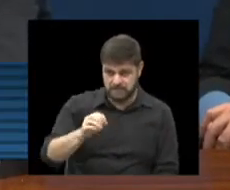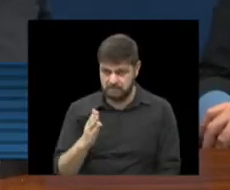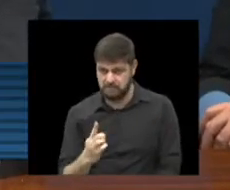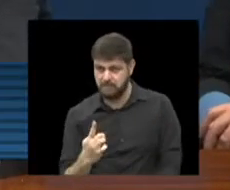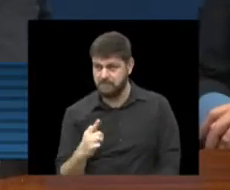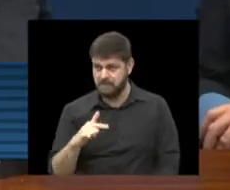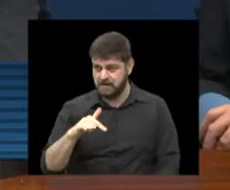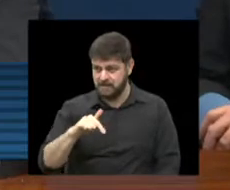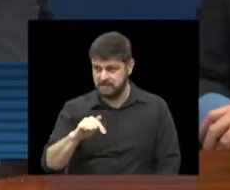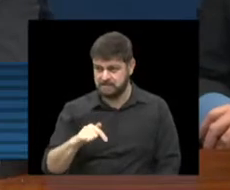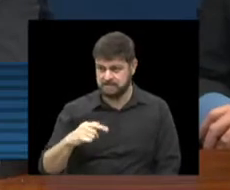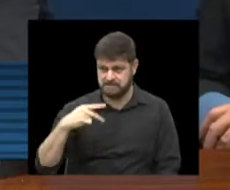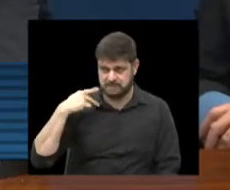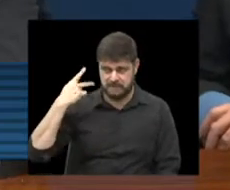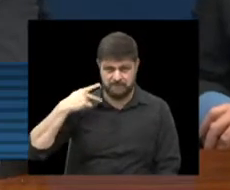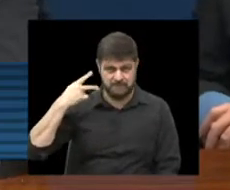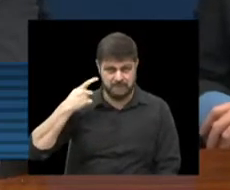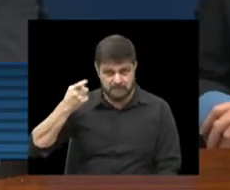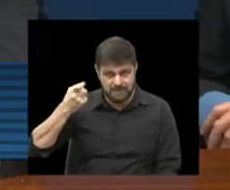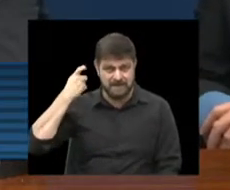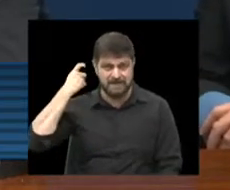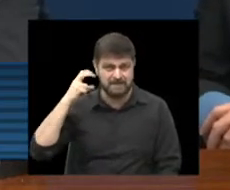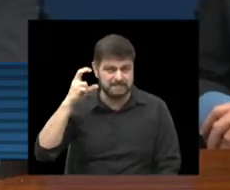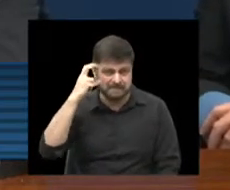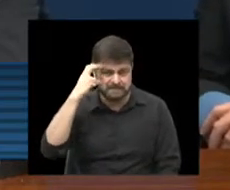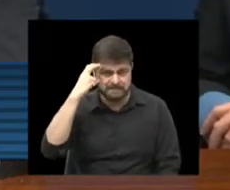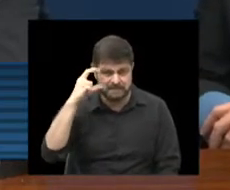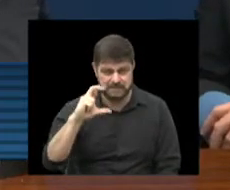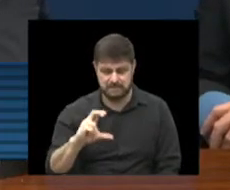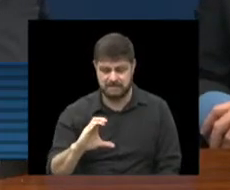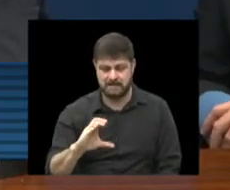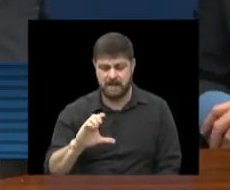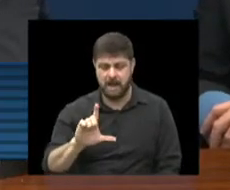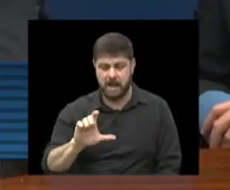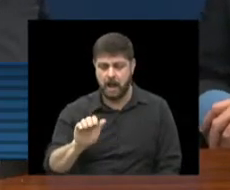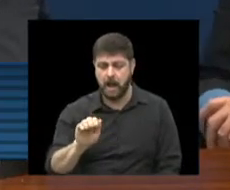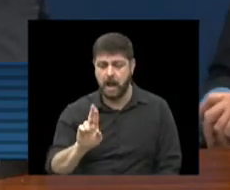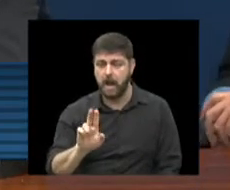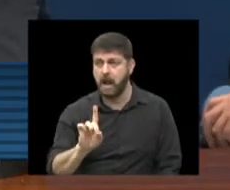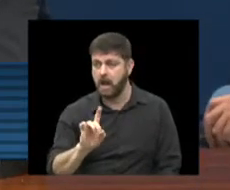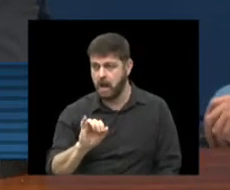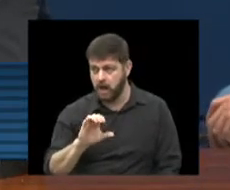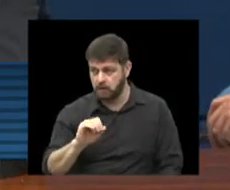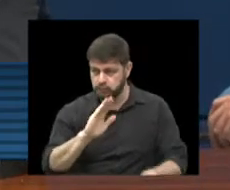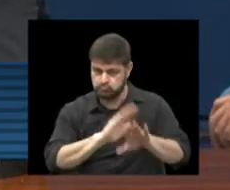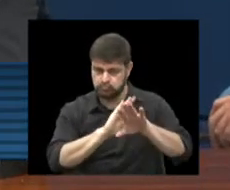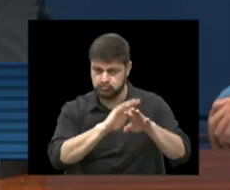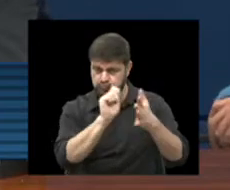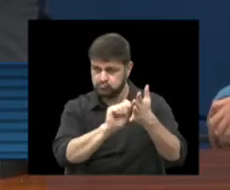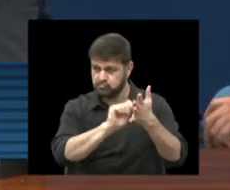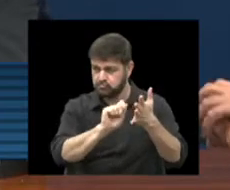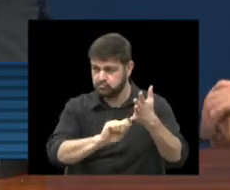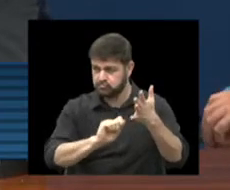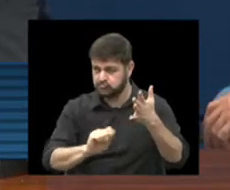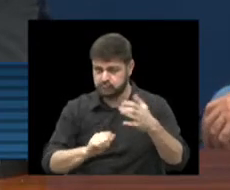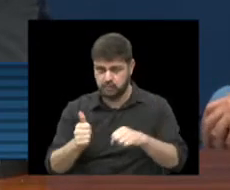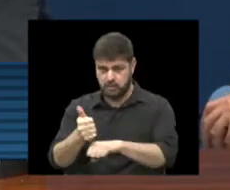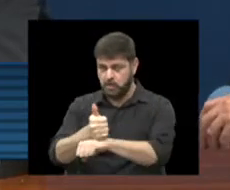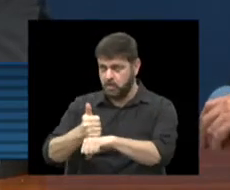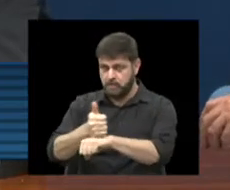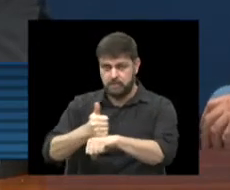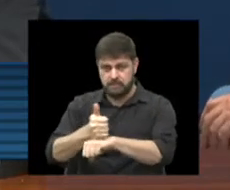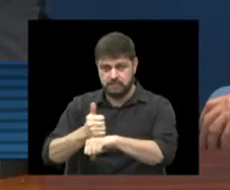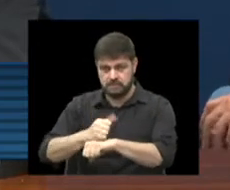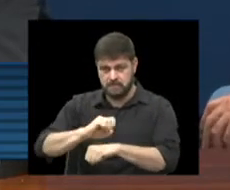decreto legislativo 59/2017, processo 223-989, de autoria do vereador Cláudio da Farmácia, que concede